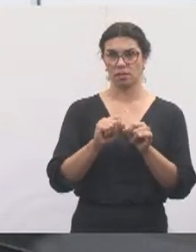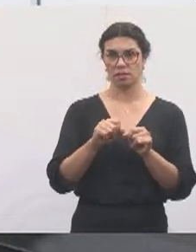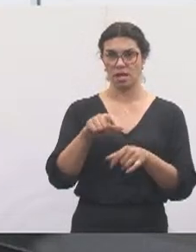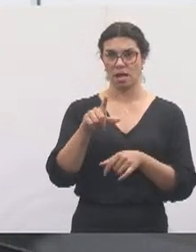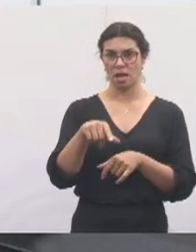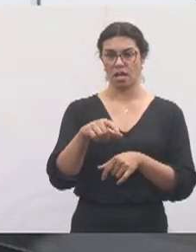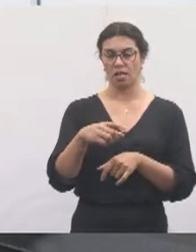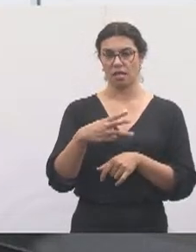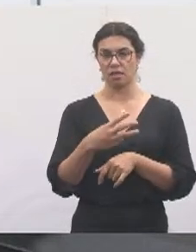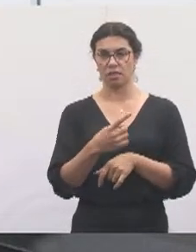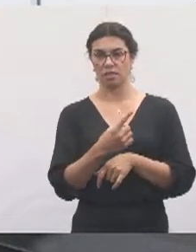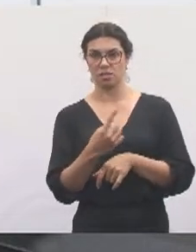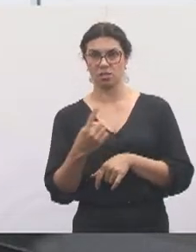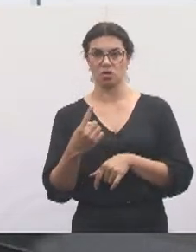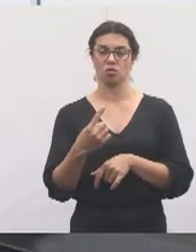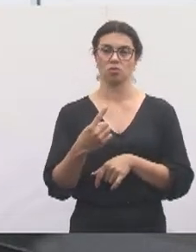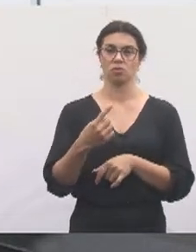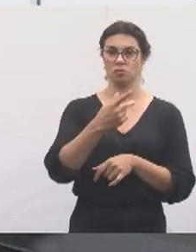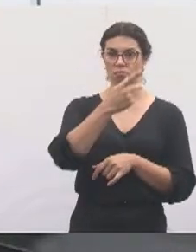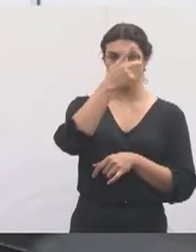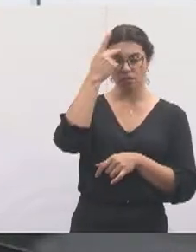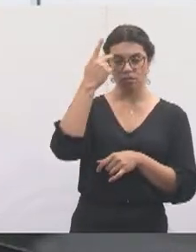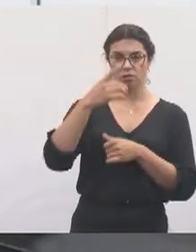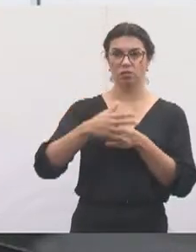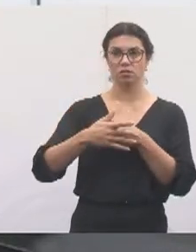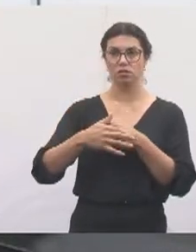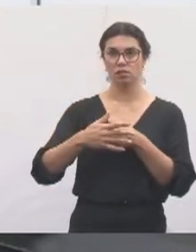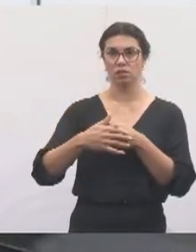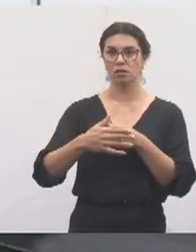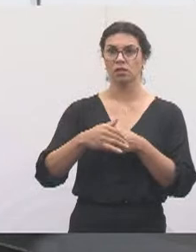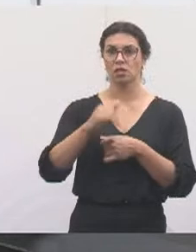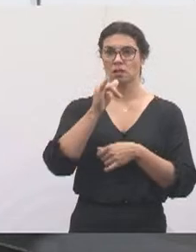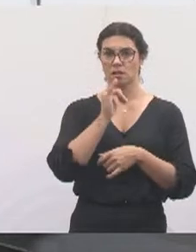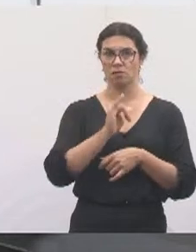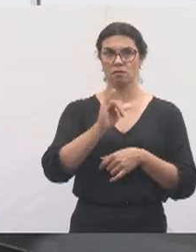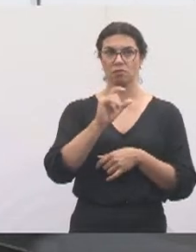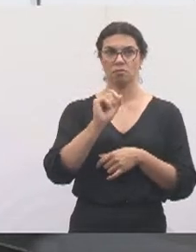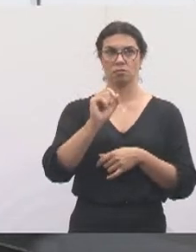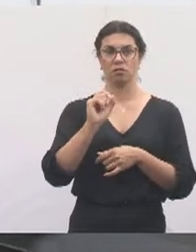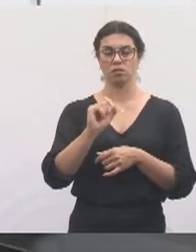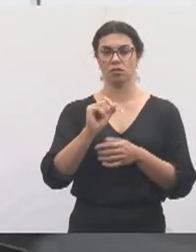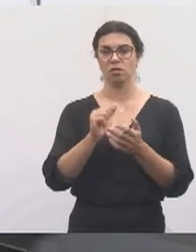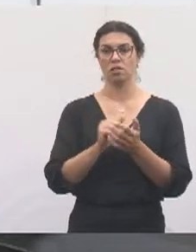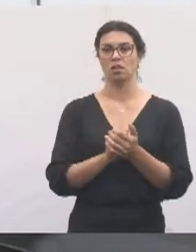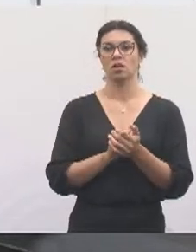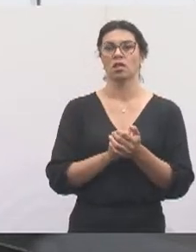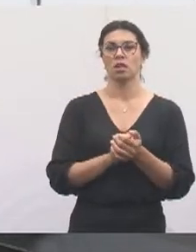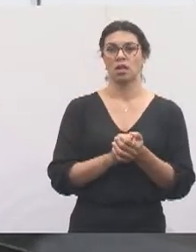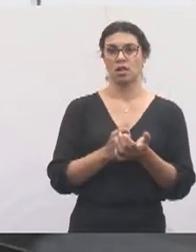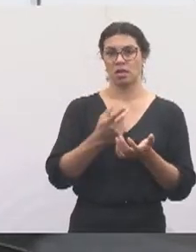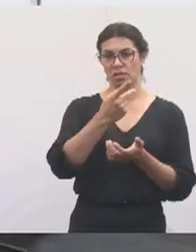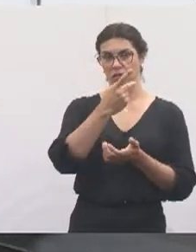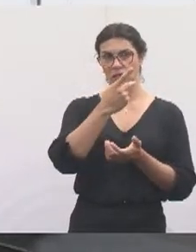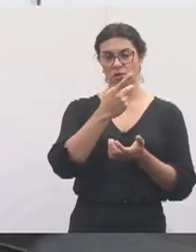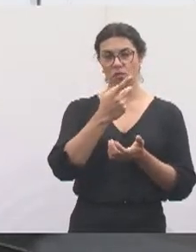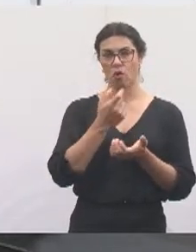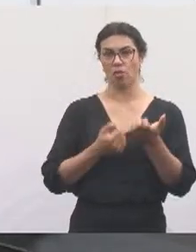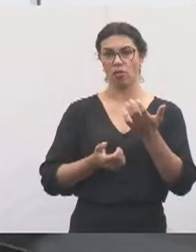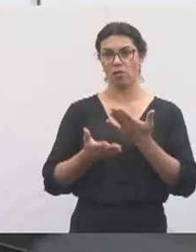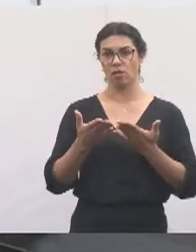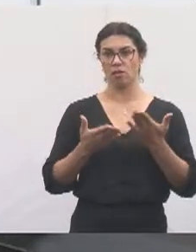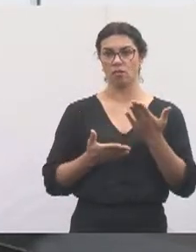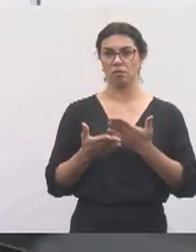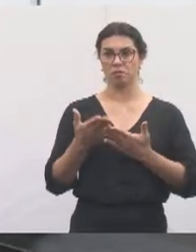311 pacientes informamos que os atendimento para o tratamento fonológico seriam